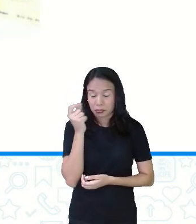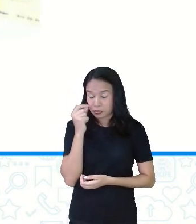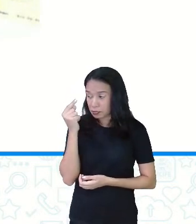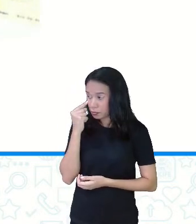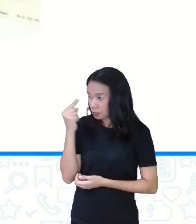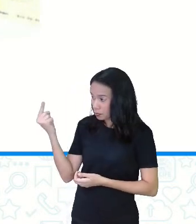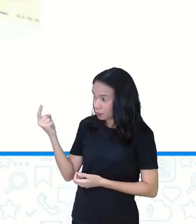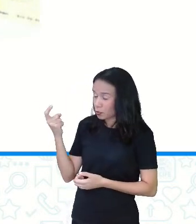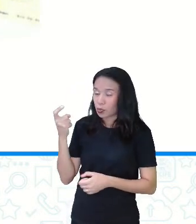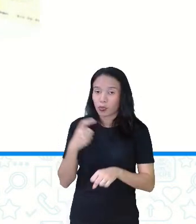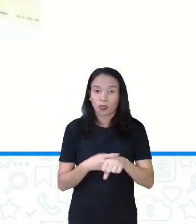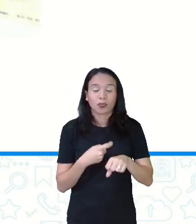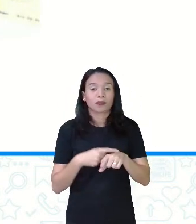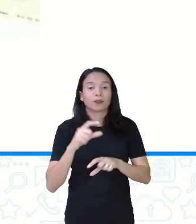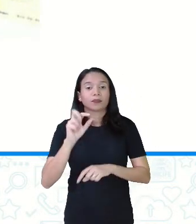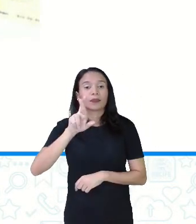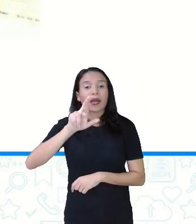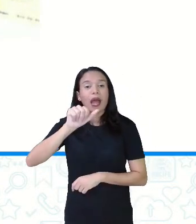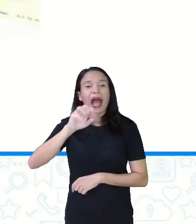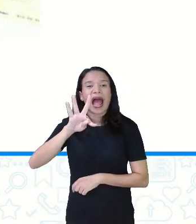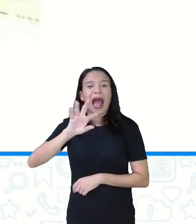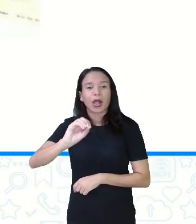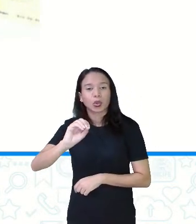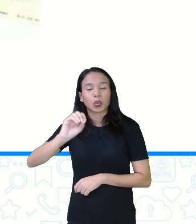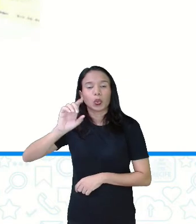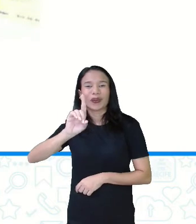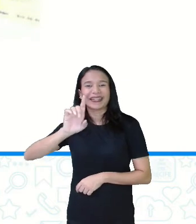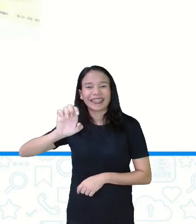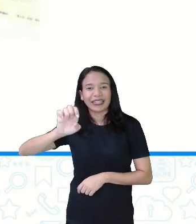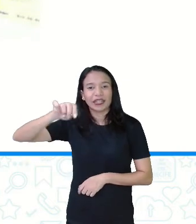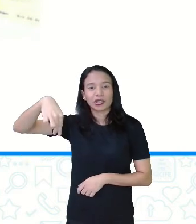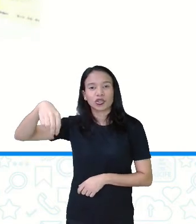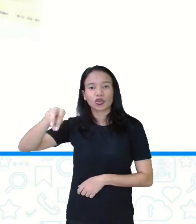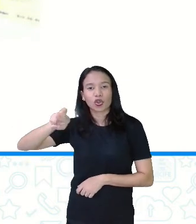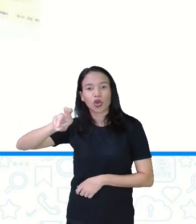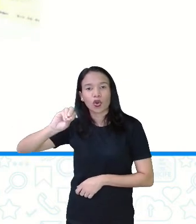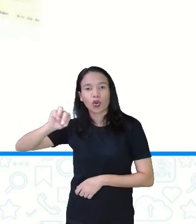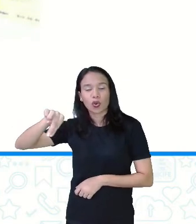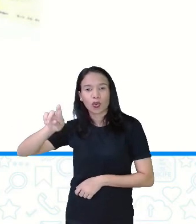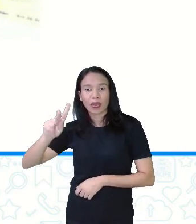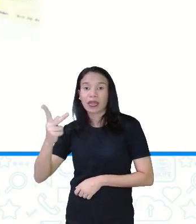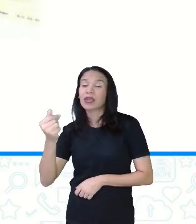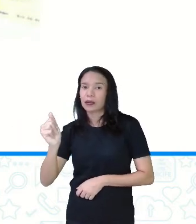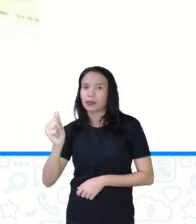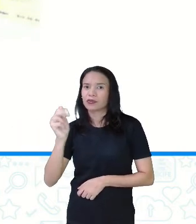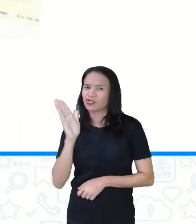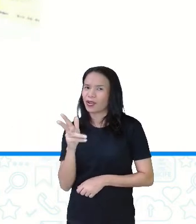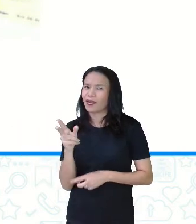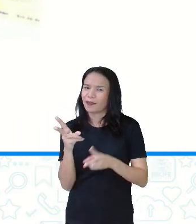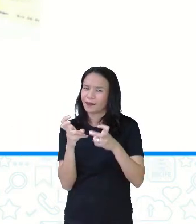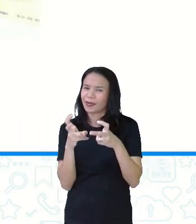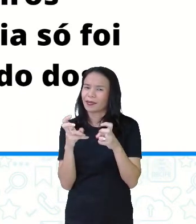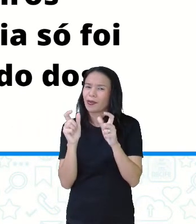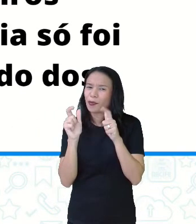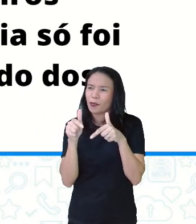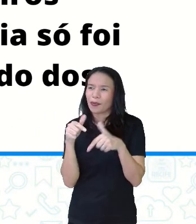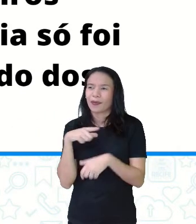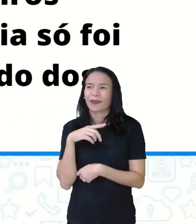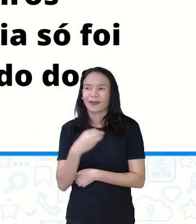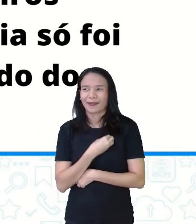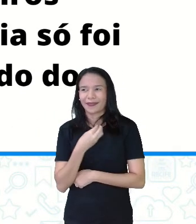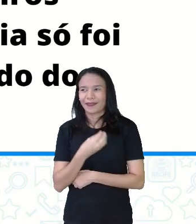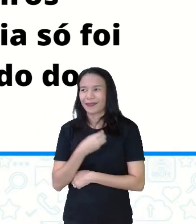Está empalhado, se chama rato de Noronha. Pelo nome dele, você já deve descobrir de onde